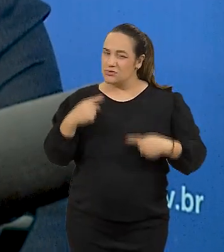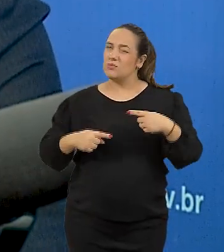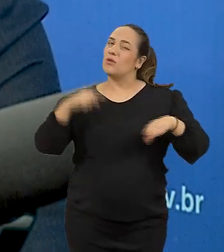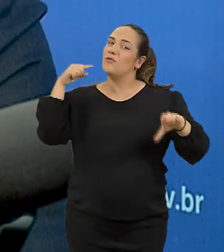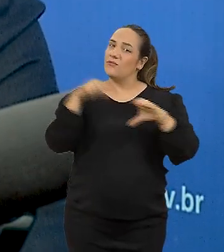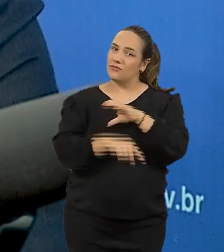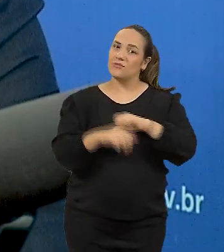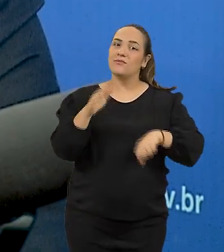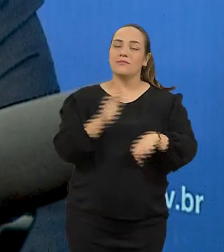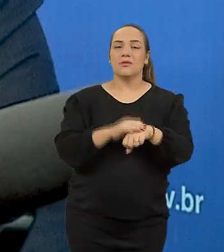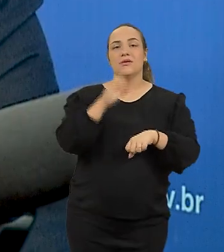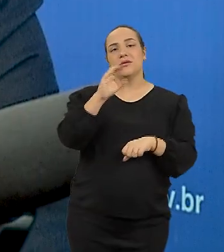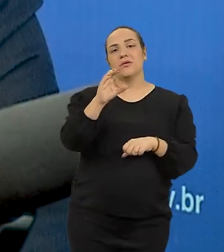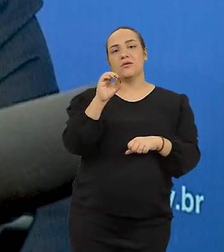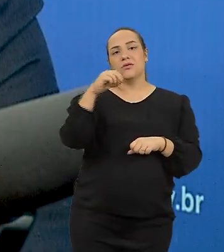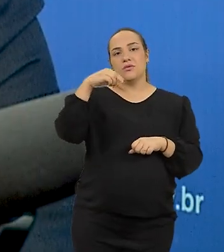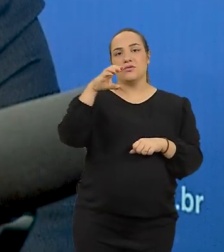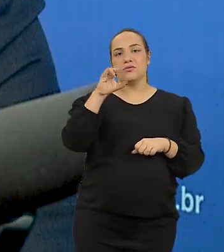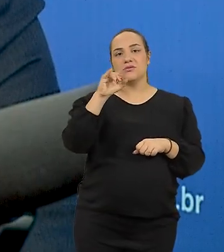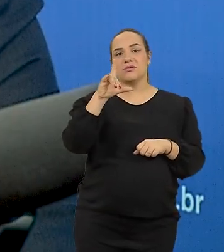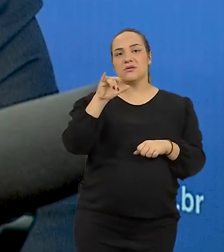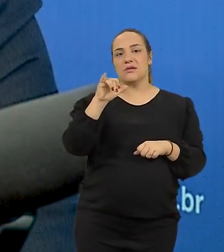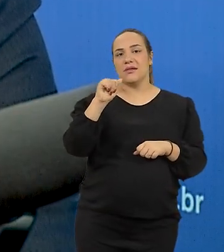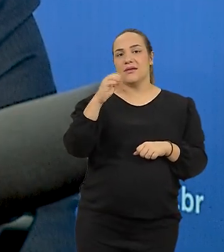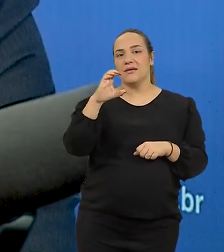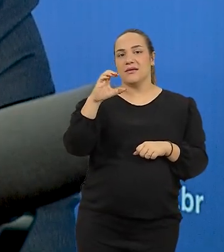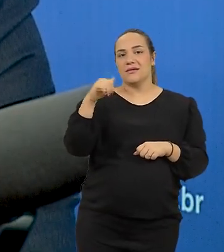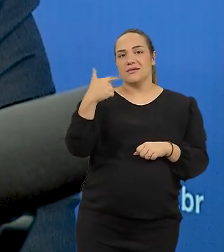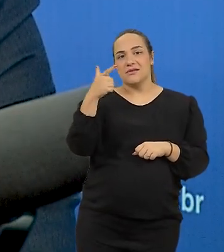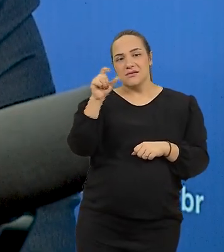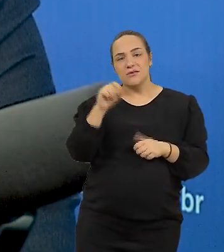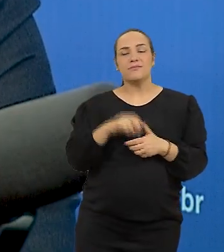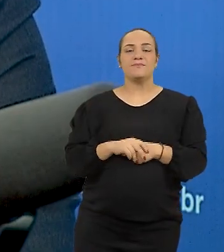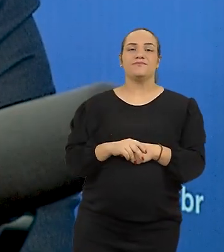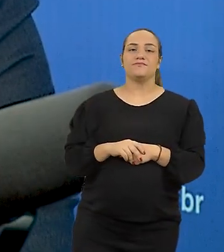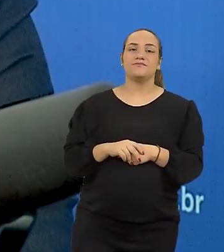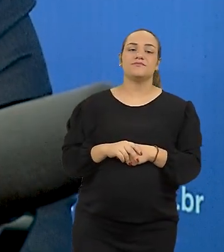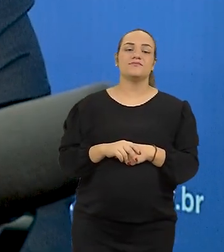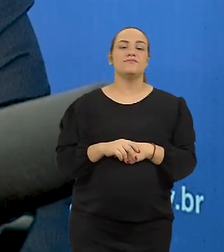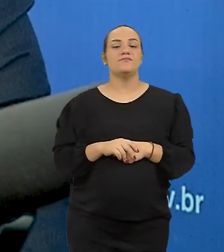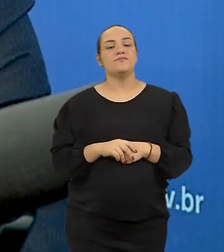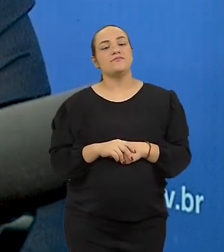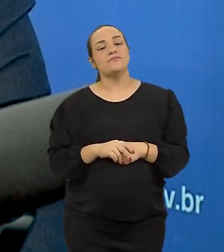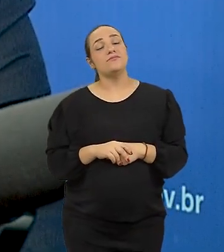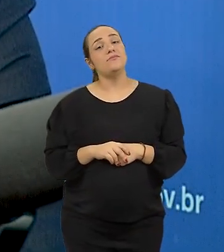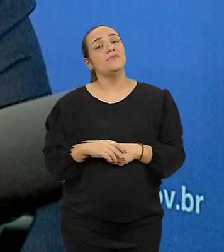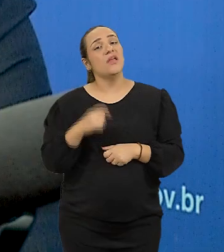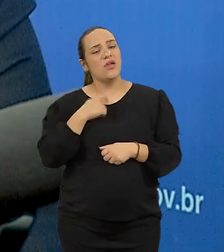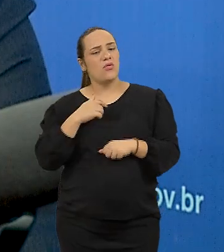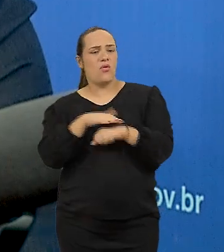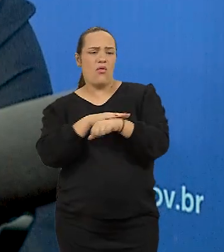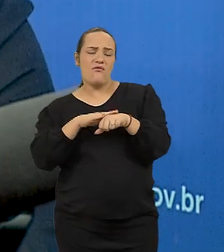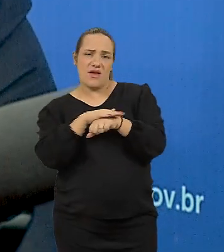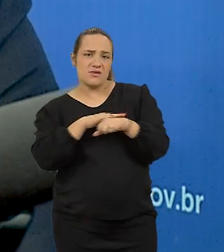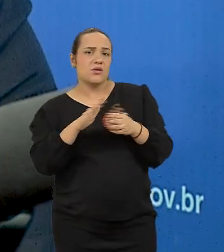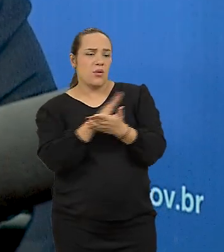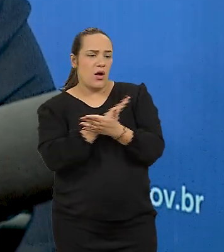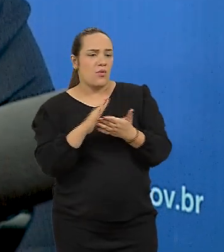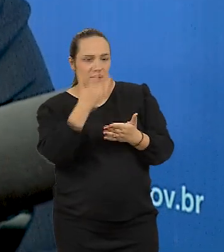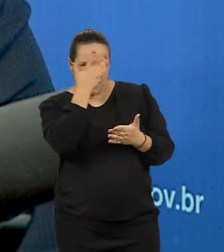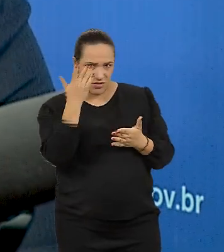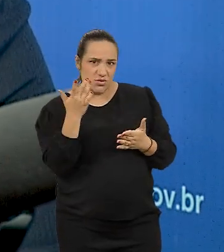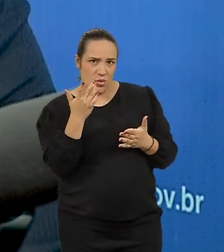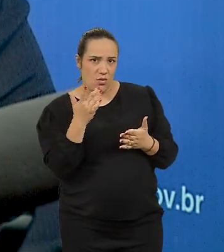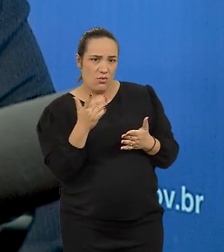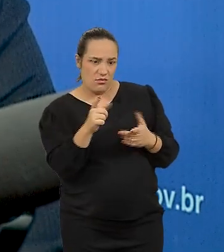sobre a conciliação. Particularmente, eu converso ainda com os clientes, na linha do que o senhor falou, que você